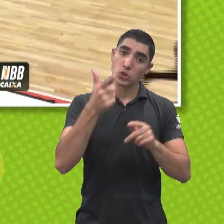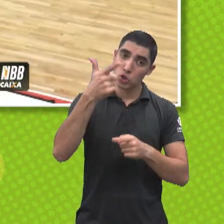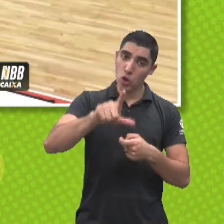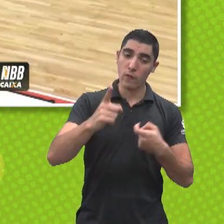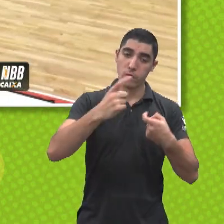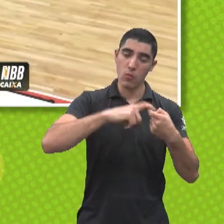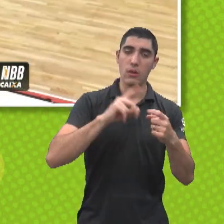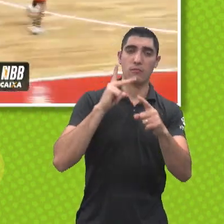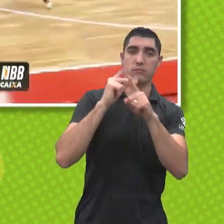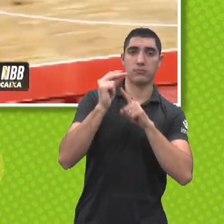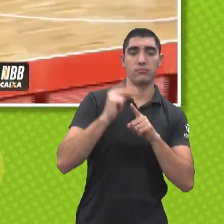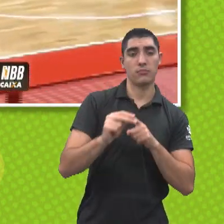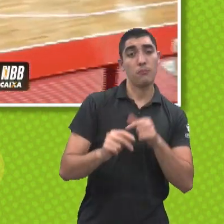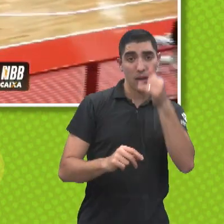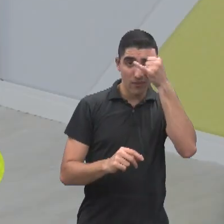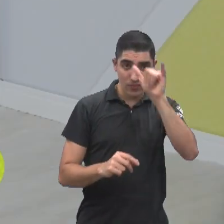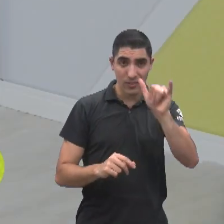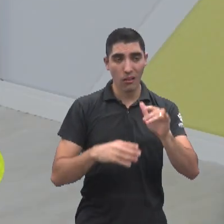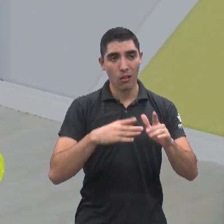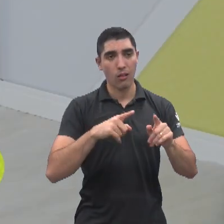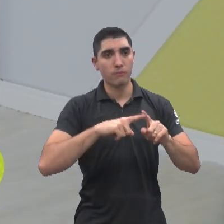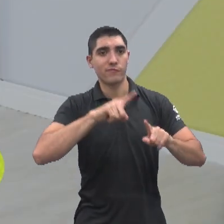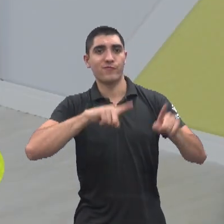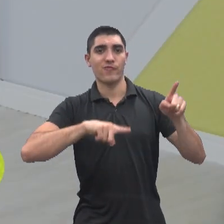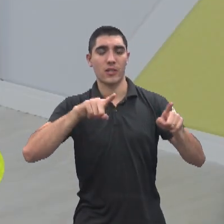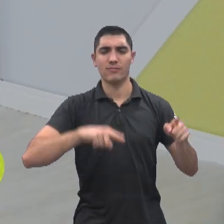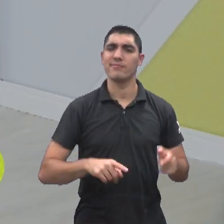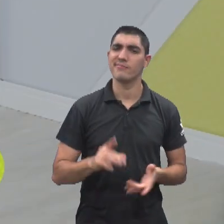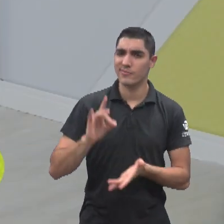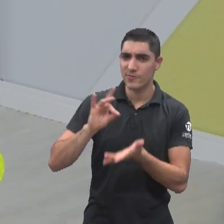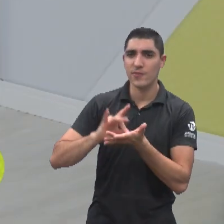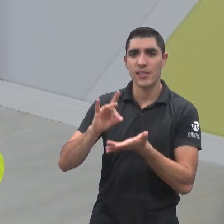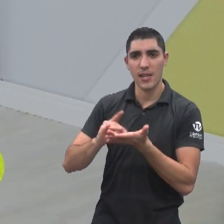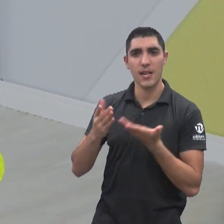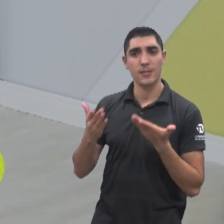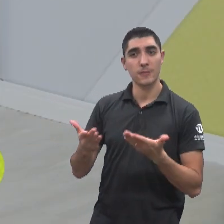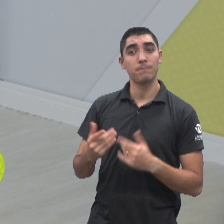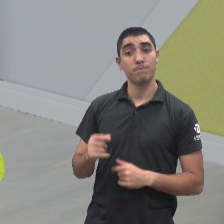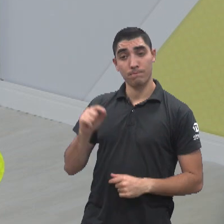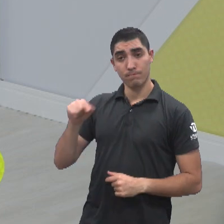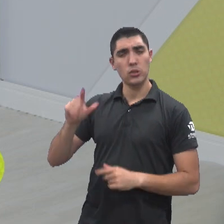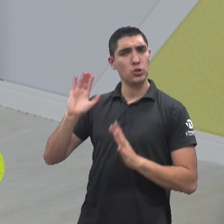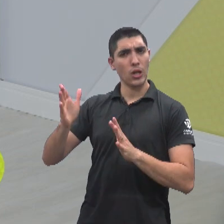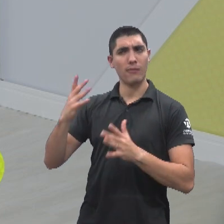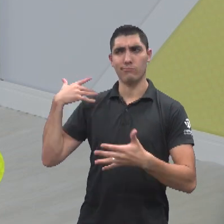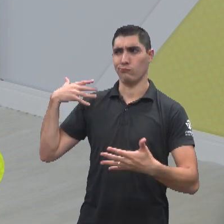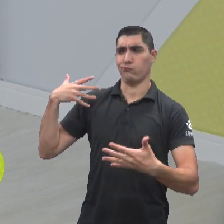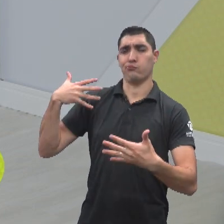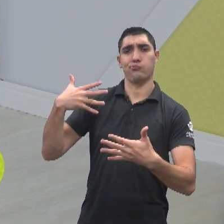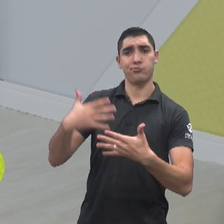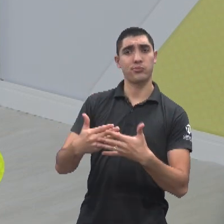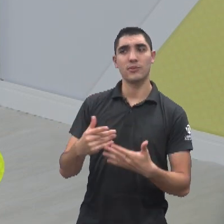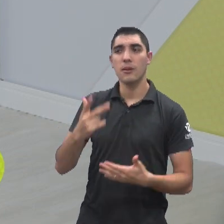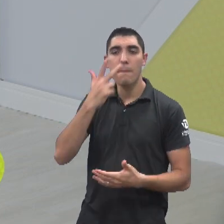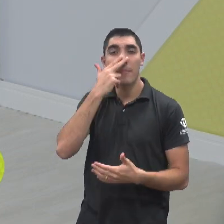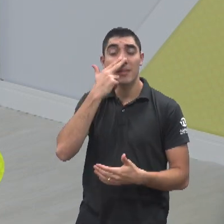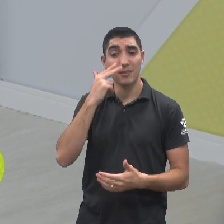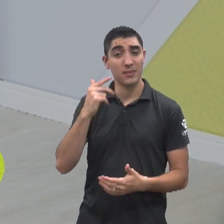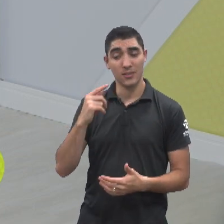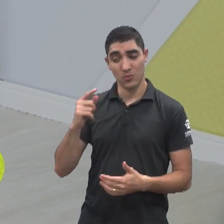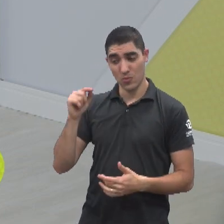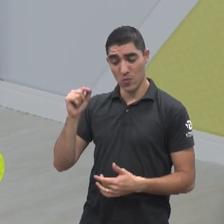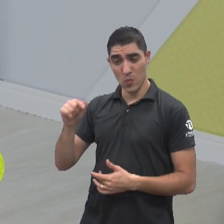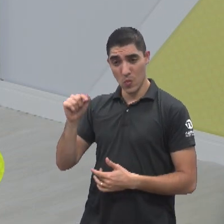perder tanto, não oscilar tanto no campeonato. Pois é, o São José e Pinheiros já de um bom tempo o jogo não encaixa, né? Não dá